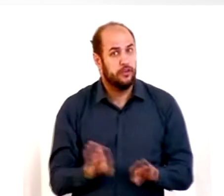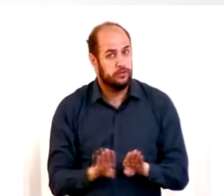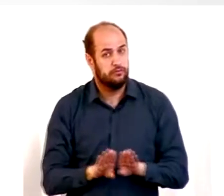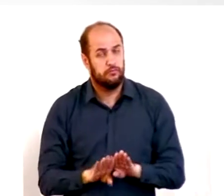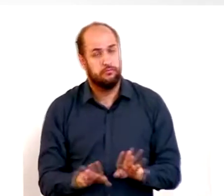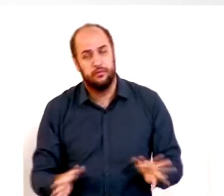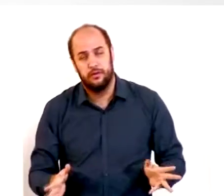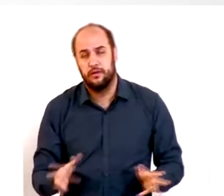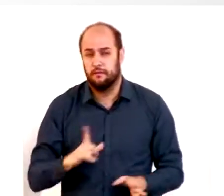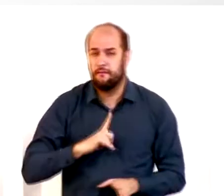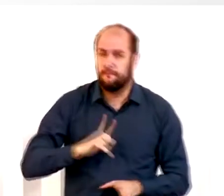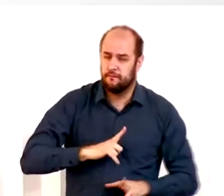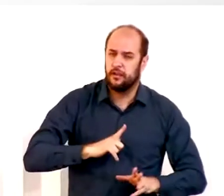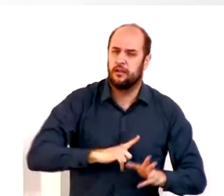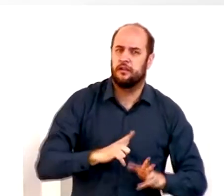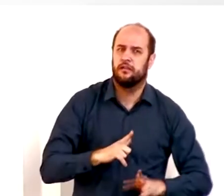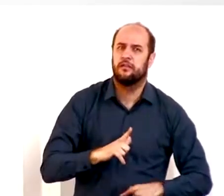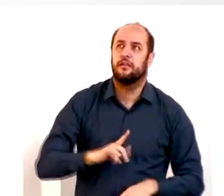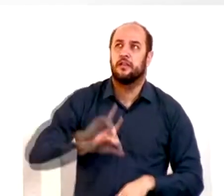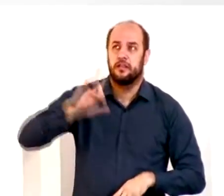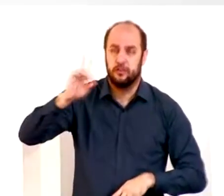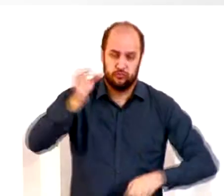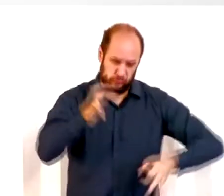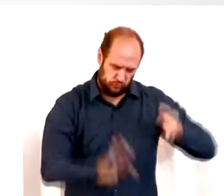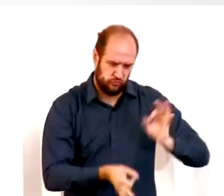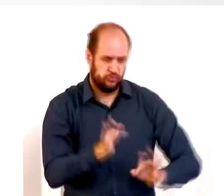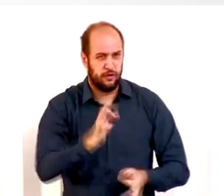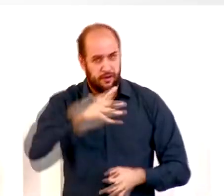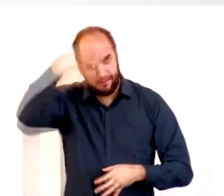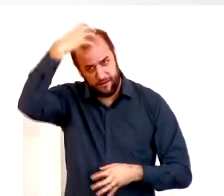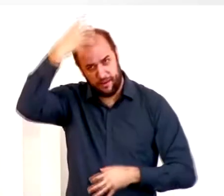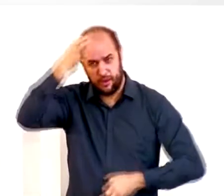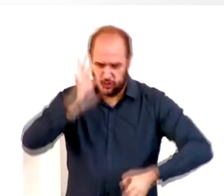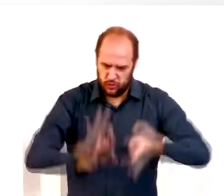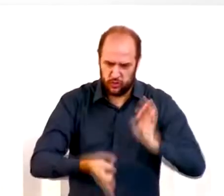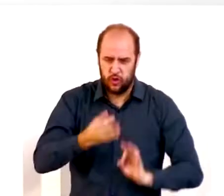serviço dos líderes, julgou os reis, julgou os profetas